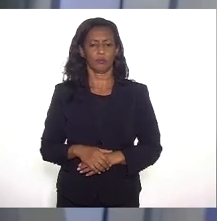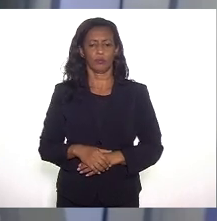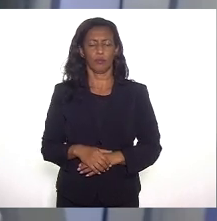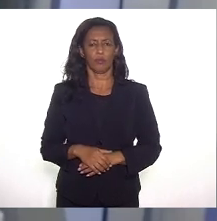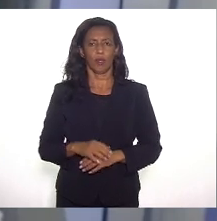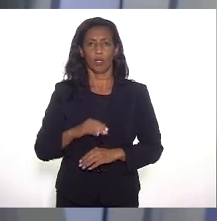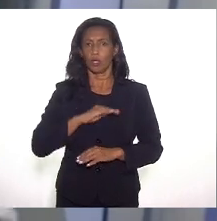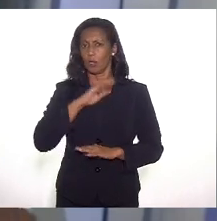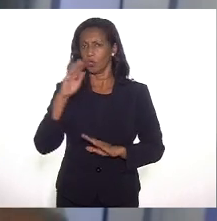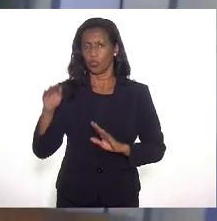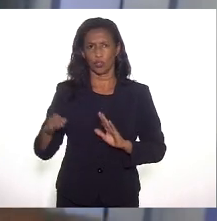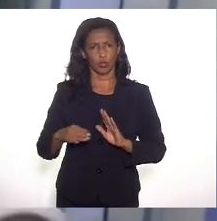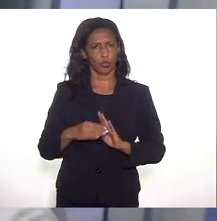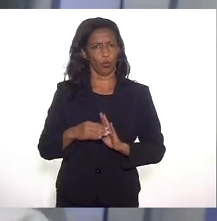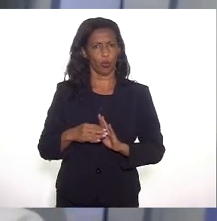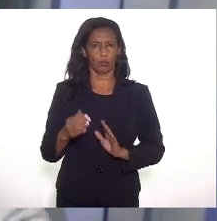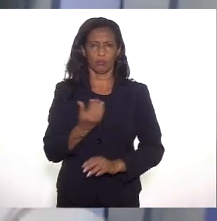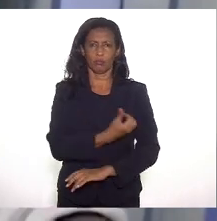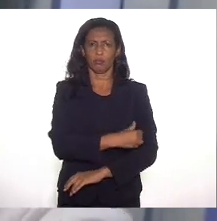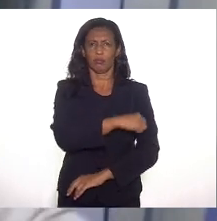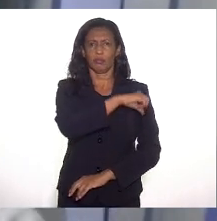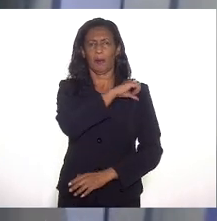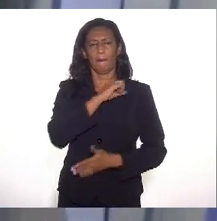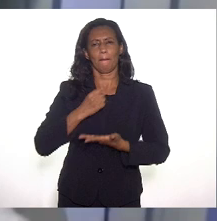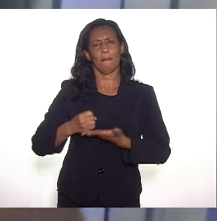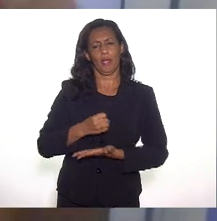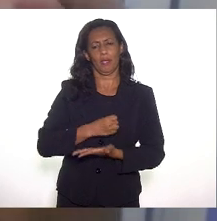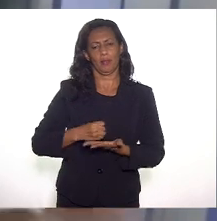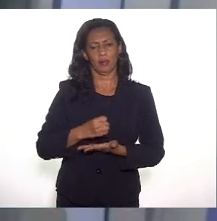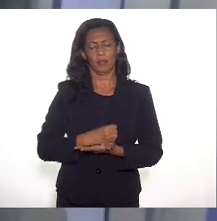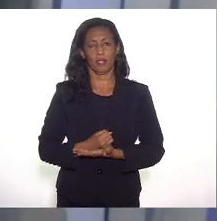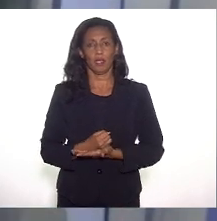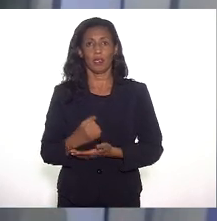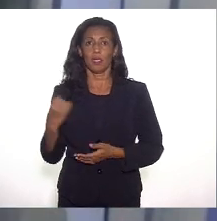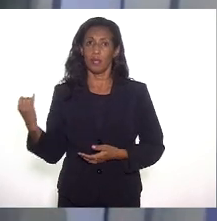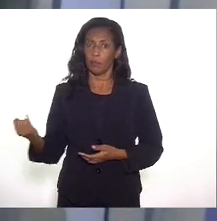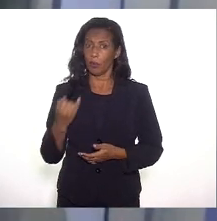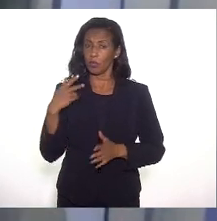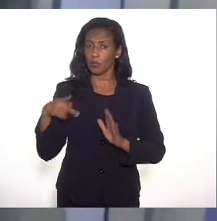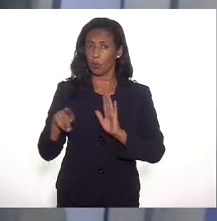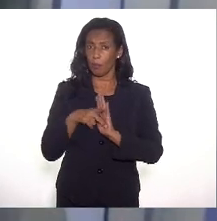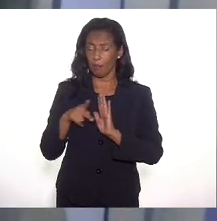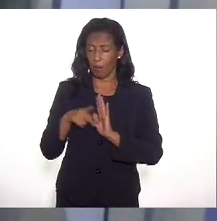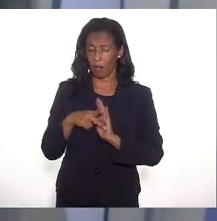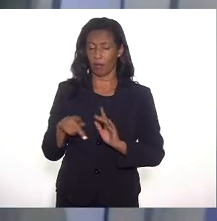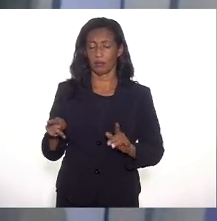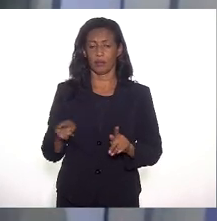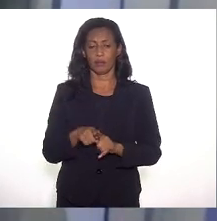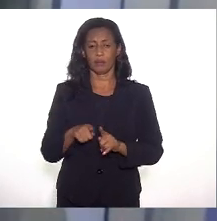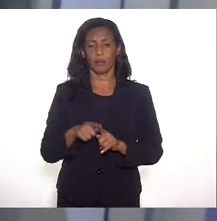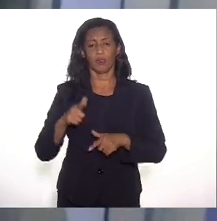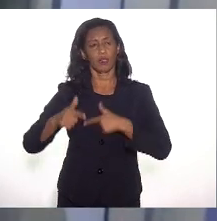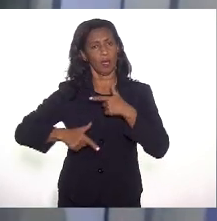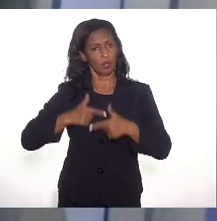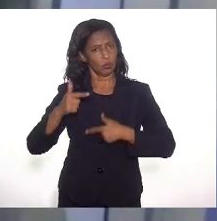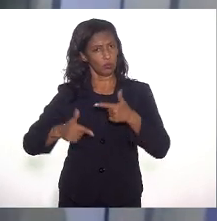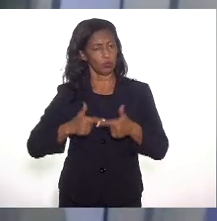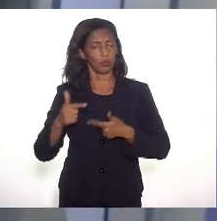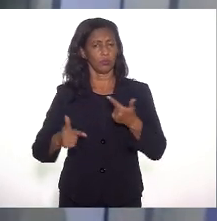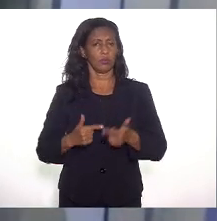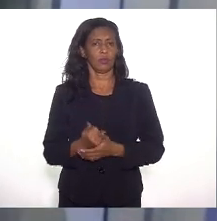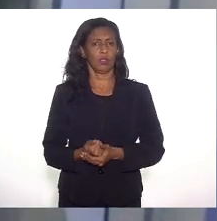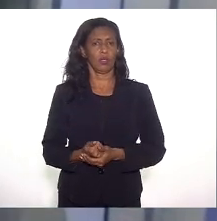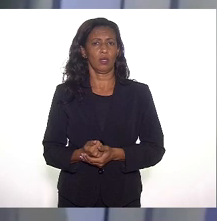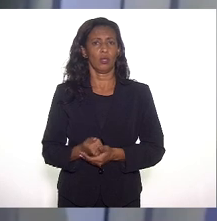toda a educação básica. Então, é muito importante, inclusive, como pauta, deputada Renata, da luta emancipatória